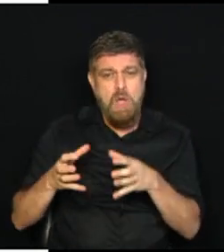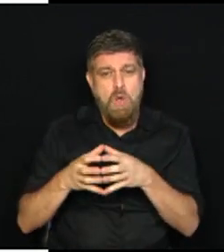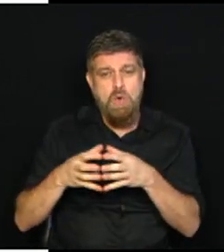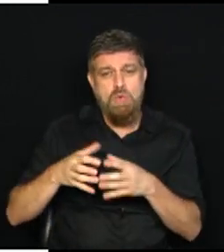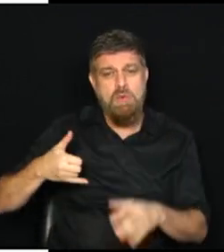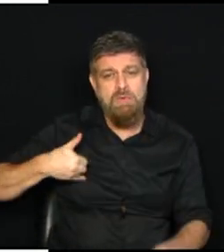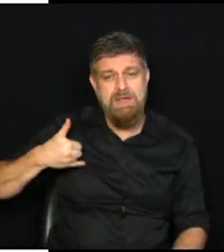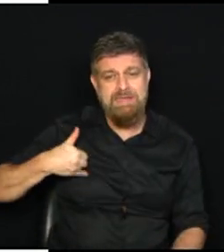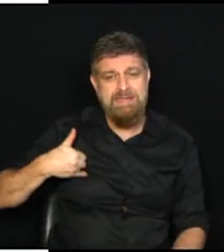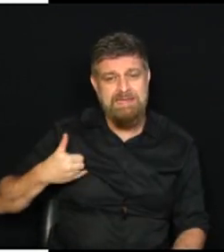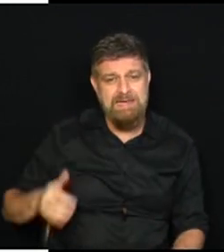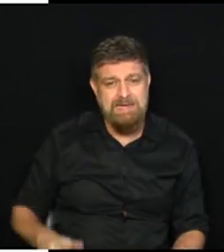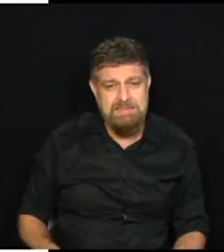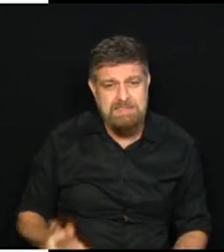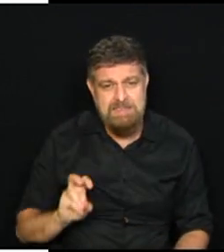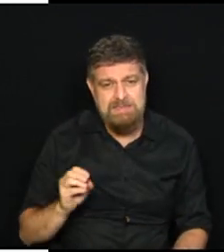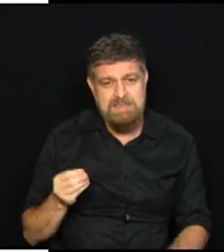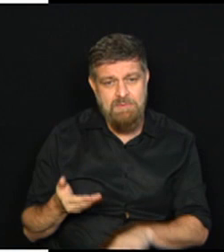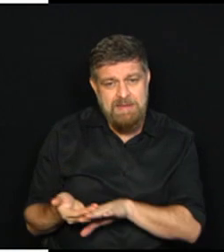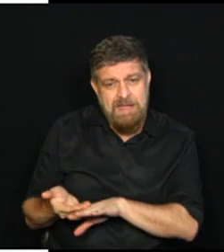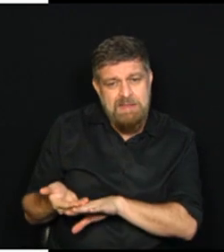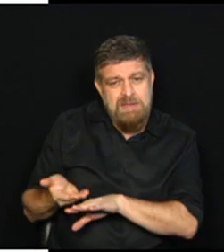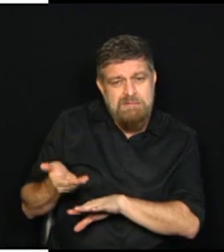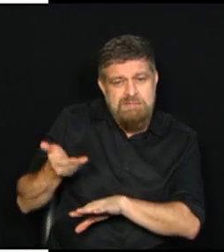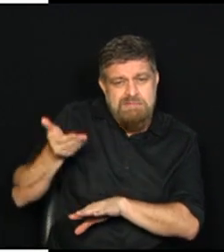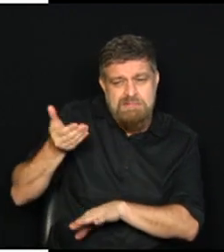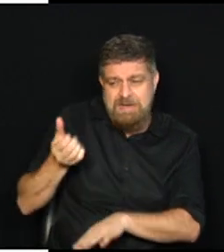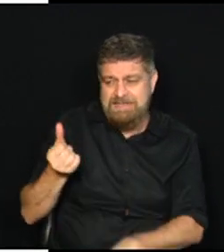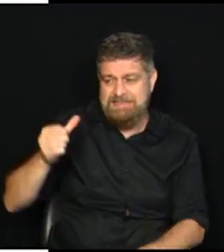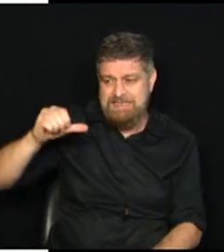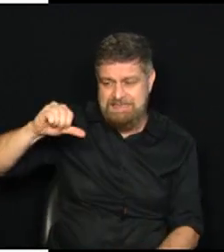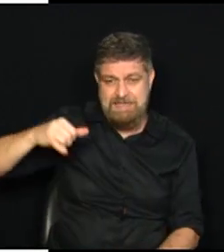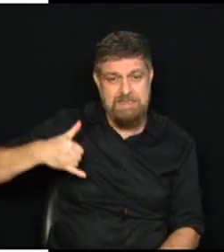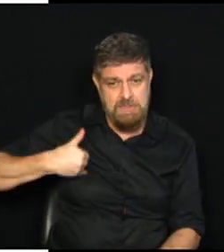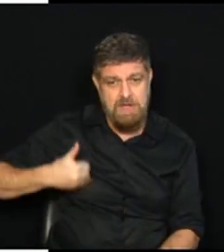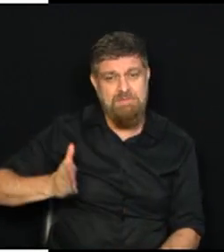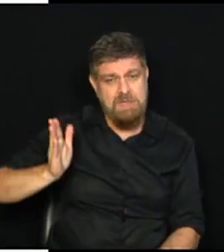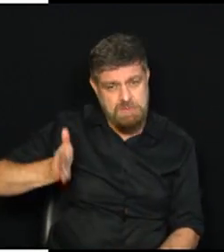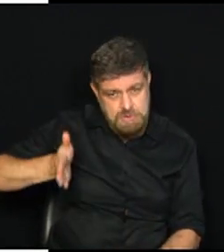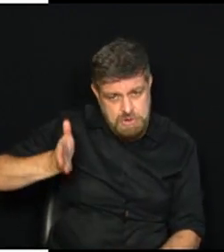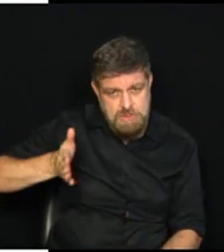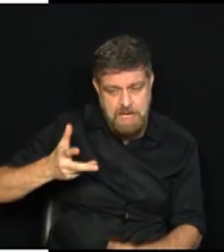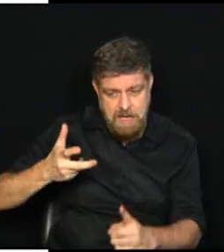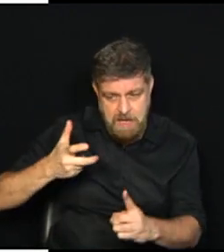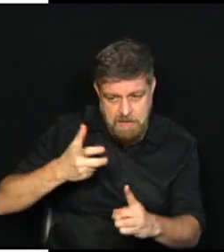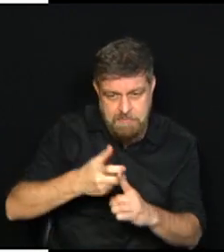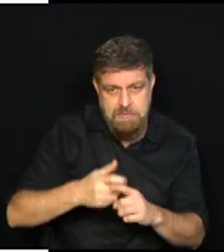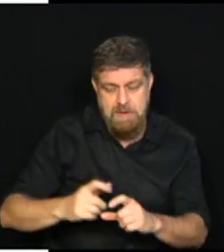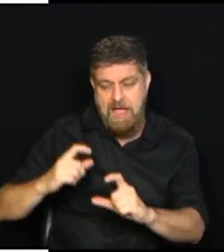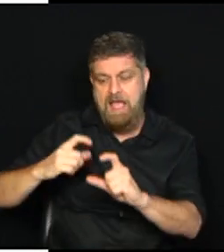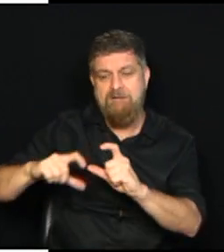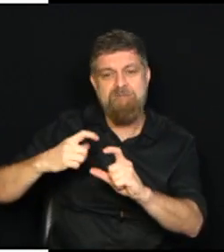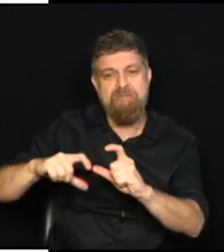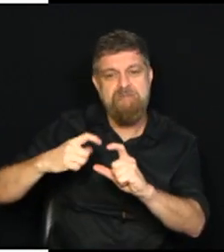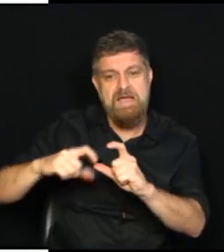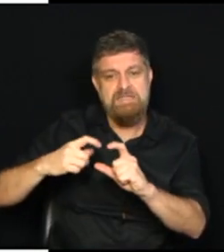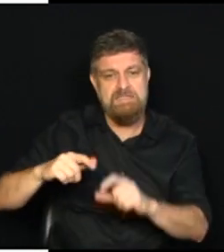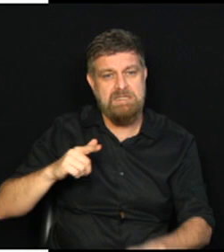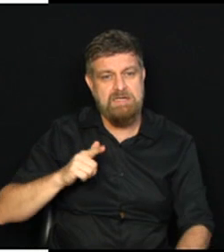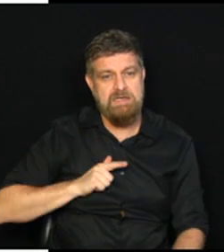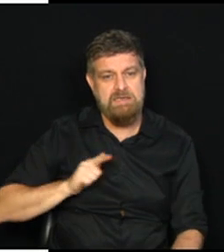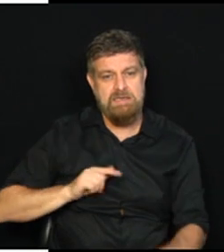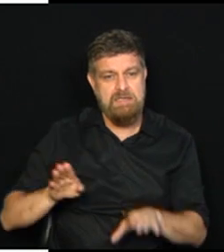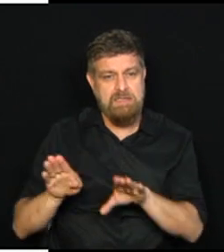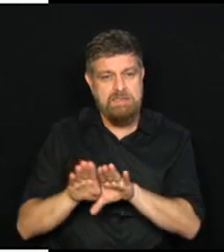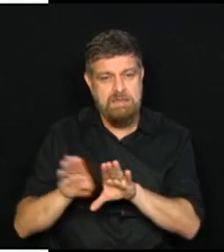50 a 59 anos, né, que foi vacinado já. Na Pfizer, a gente teve uma predominância